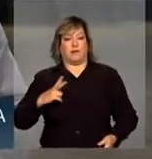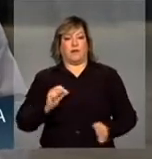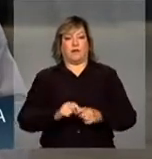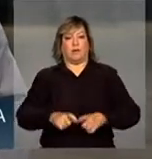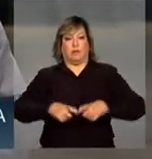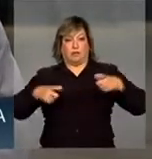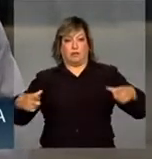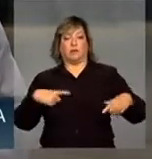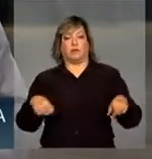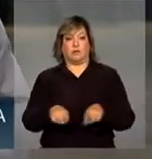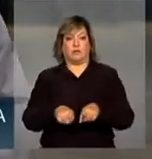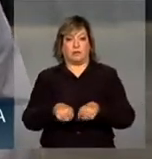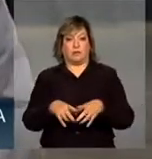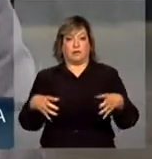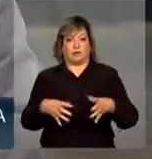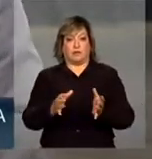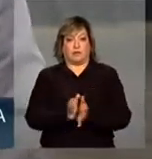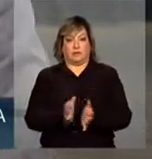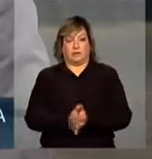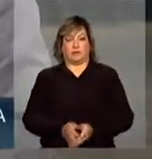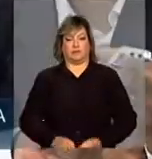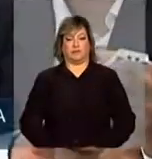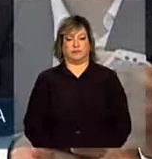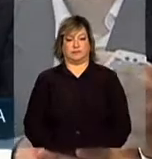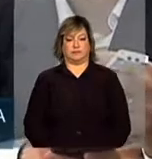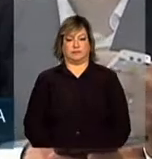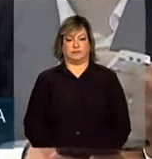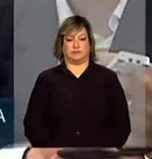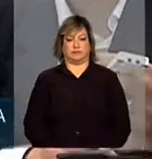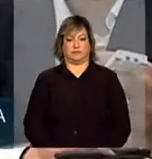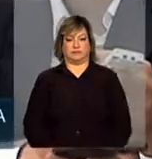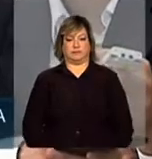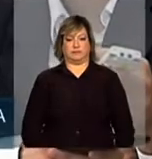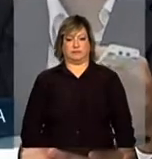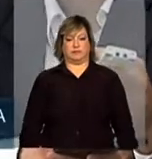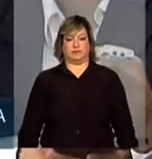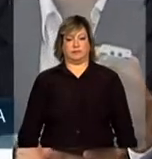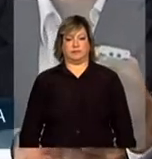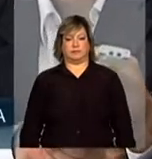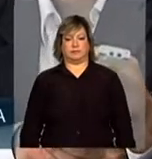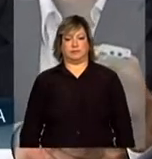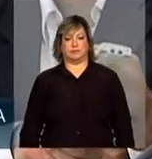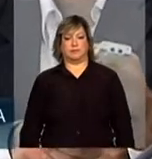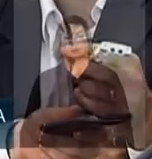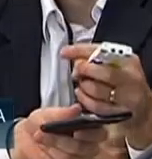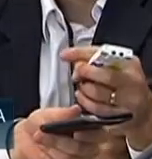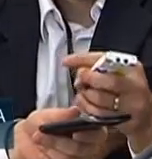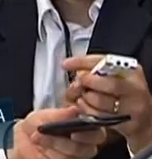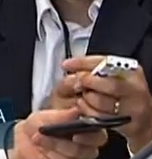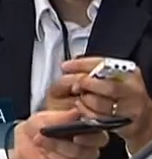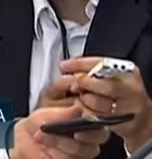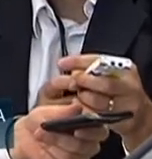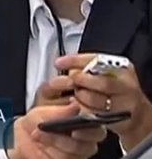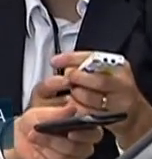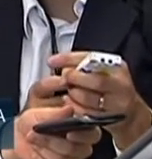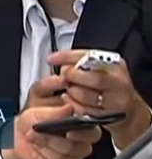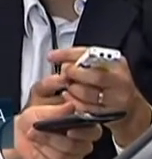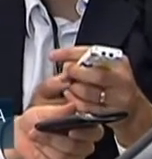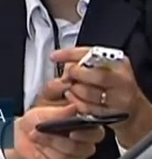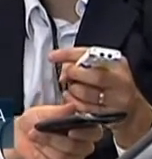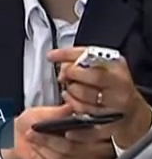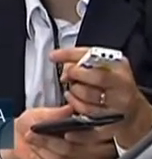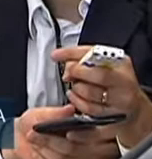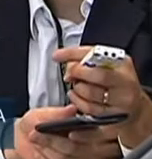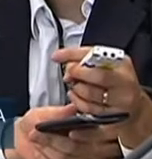esse investimento nos portos públicos. Ministro, em relação ao Porto de Santos, especificamente, um dos principais portos do país, tem mais detalhes